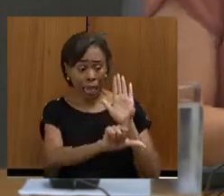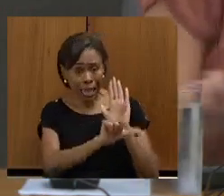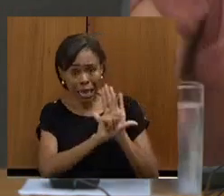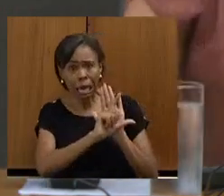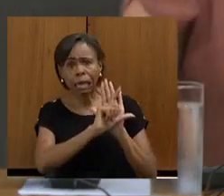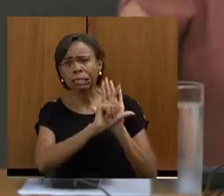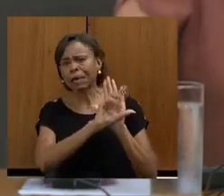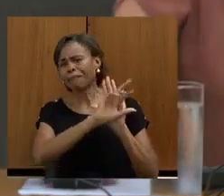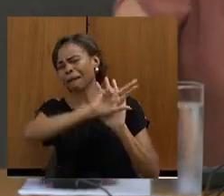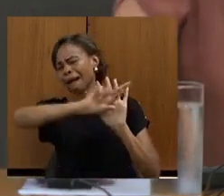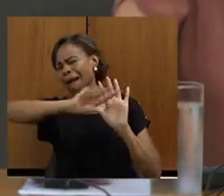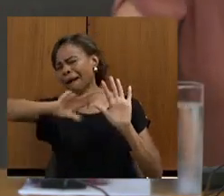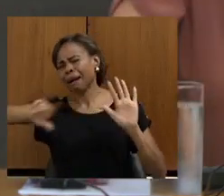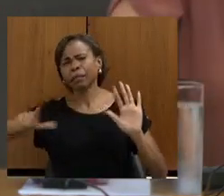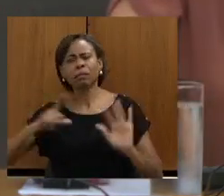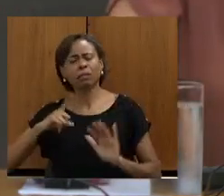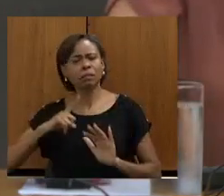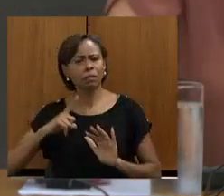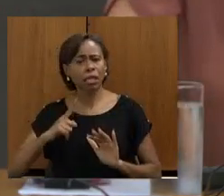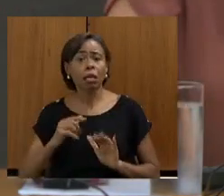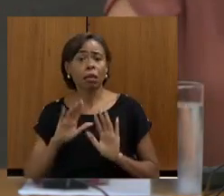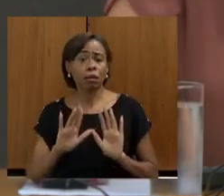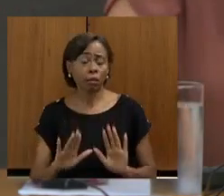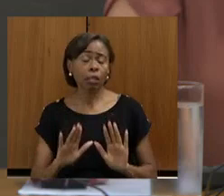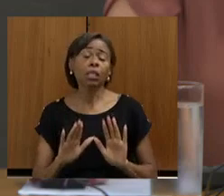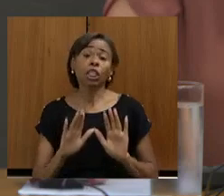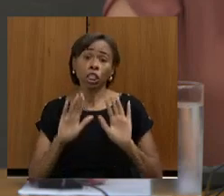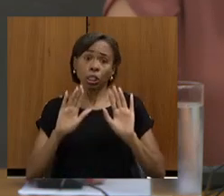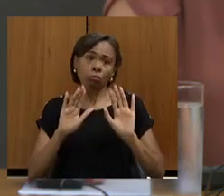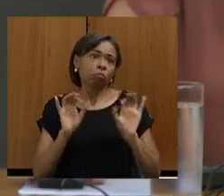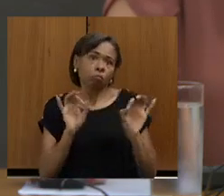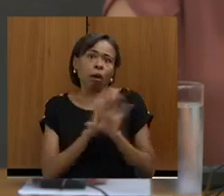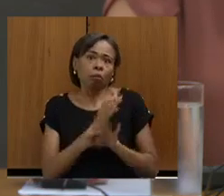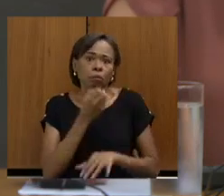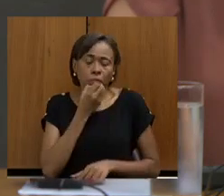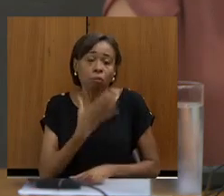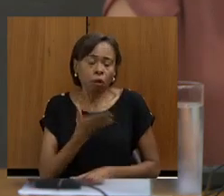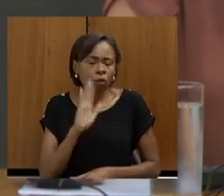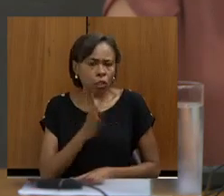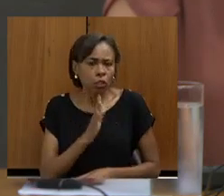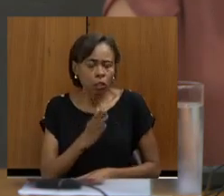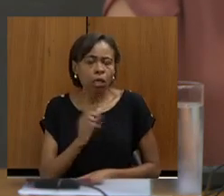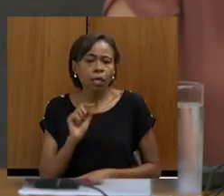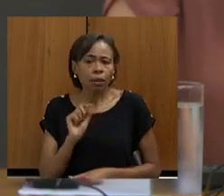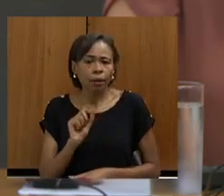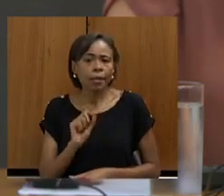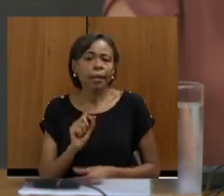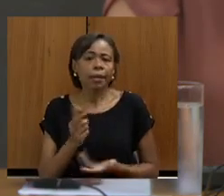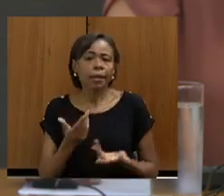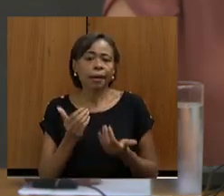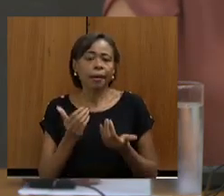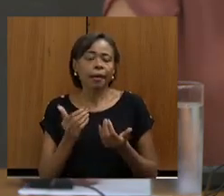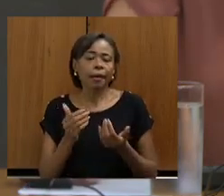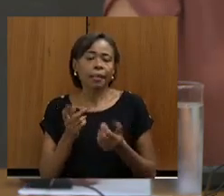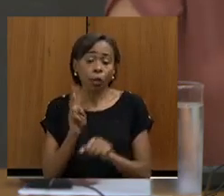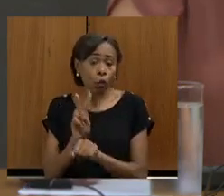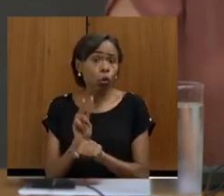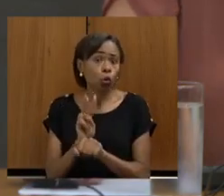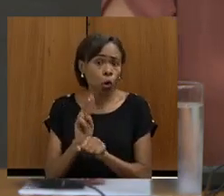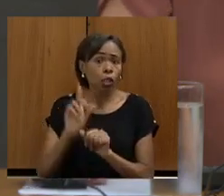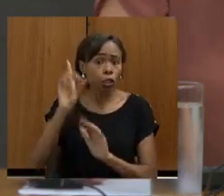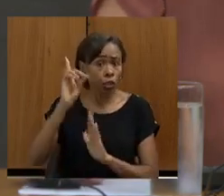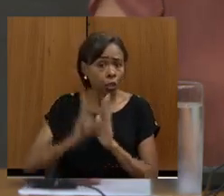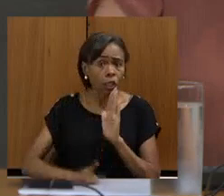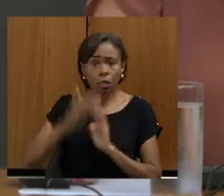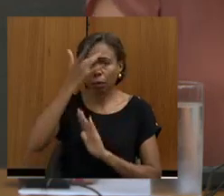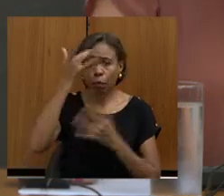legislação que contempla de forma muito poderosa o direito das pessoas com deficiência. O que a gente